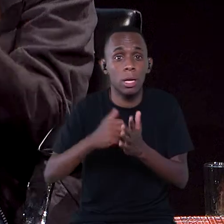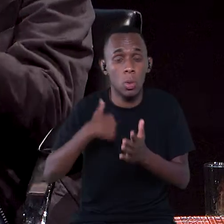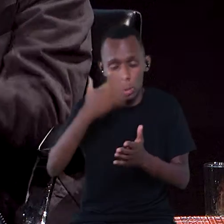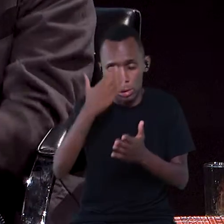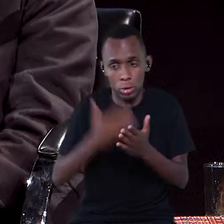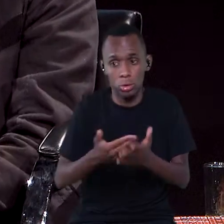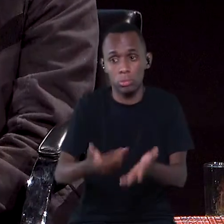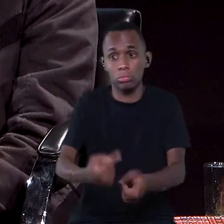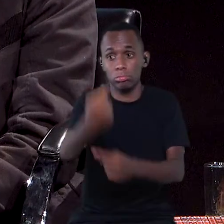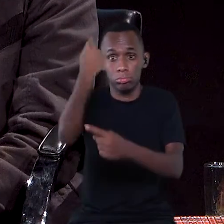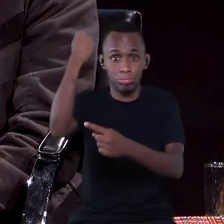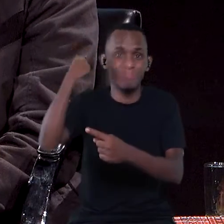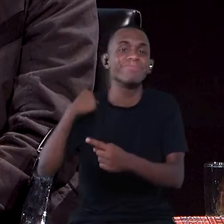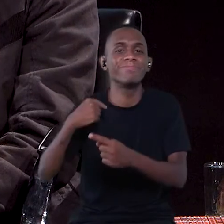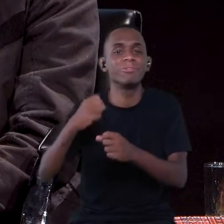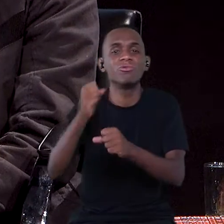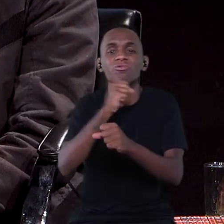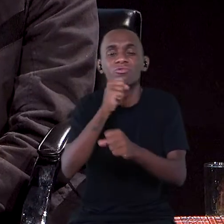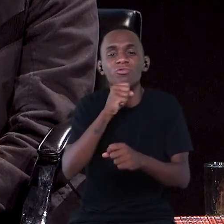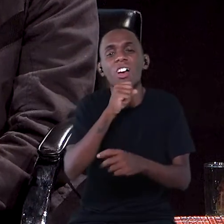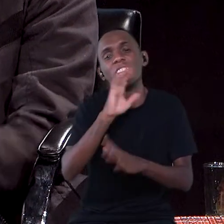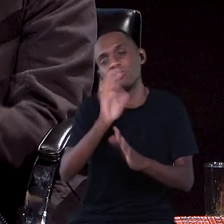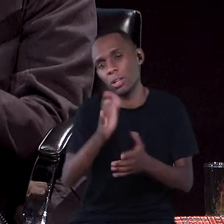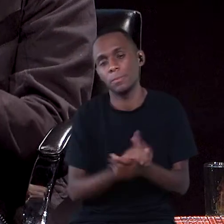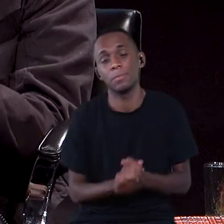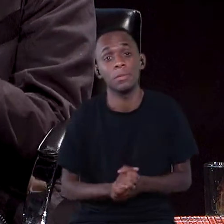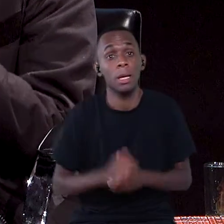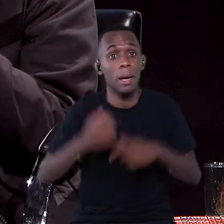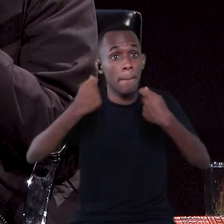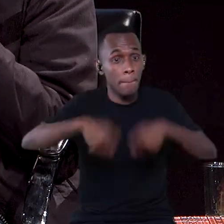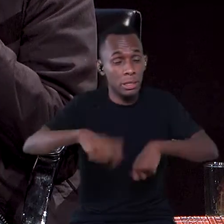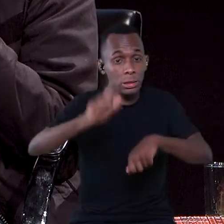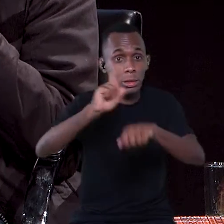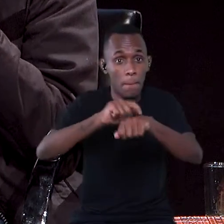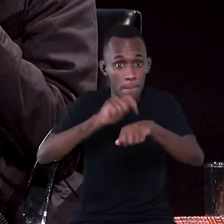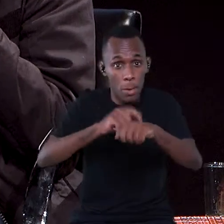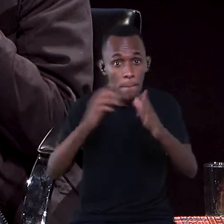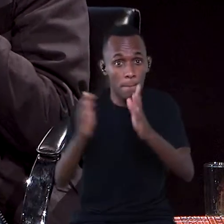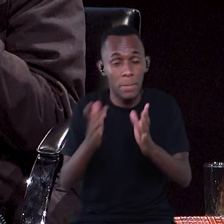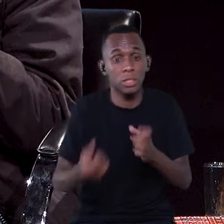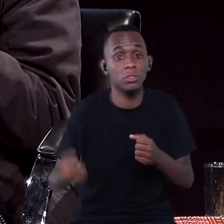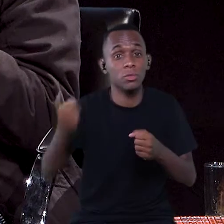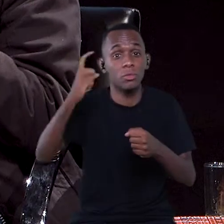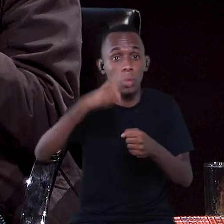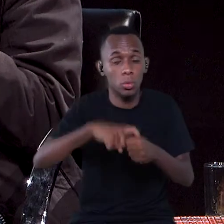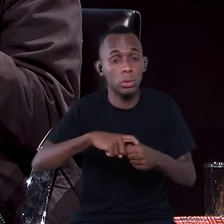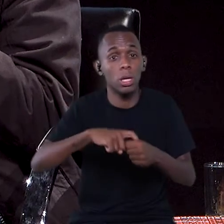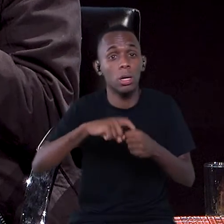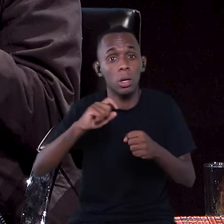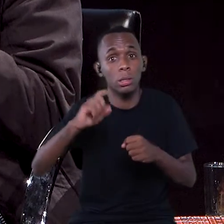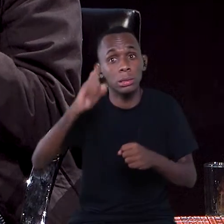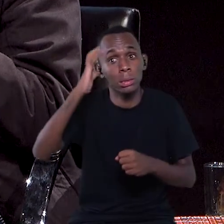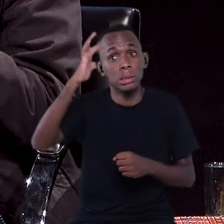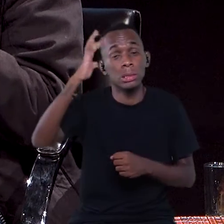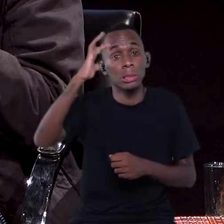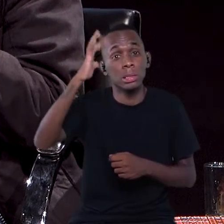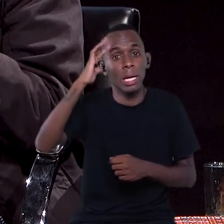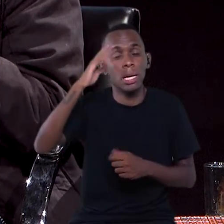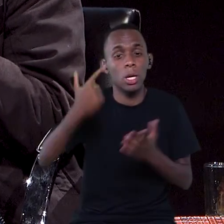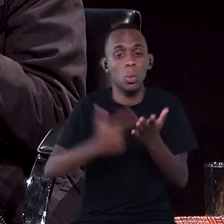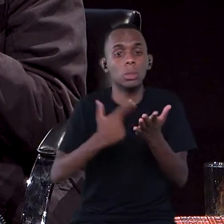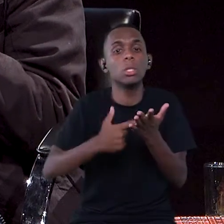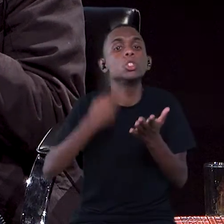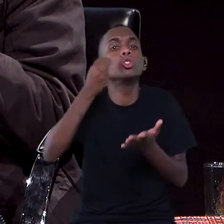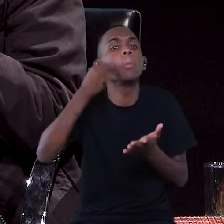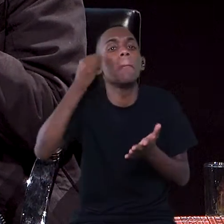para Orfeu-Exu do que para Exu Nouveau. Então, é preciso, em algum momento, recuperar, inclusive, aquela ideia de uma literatura